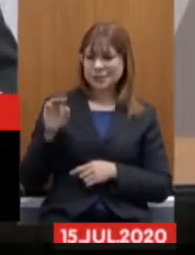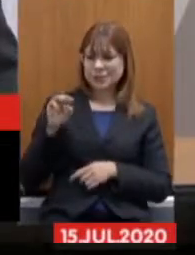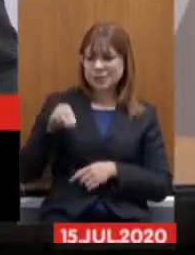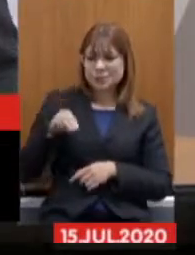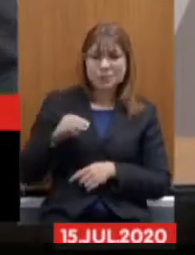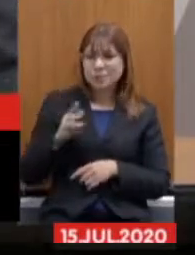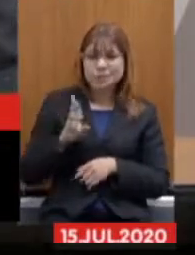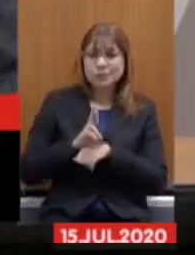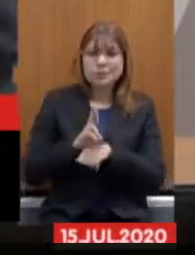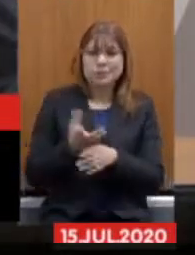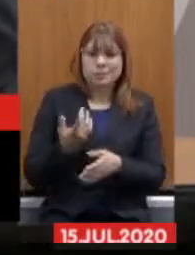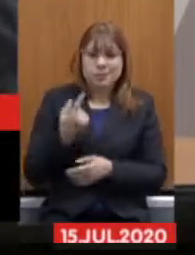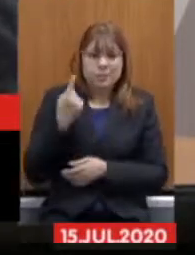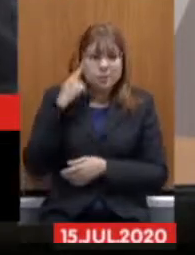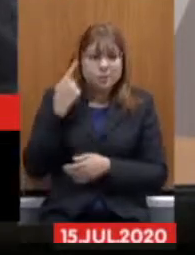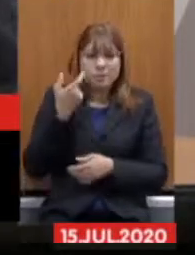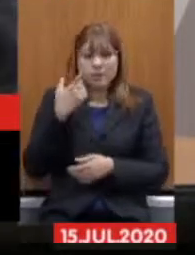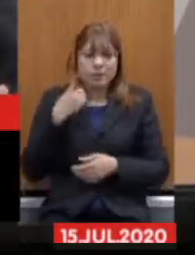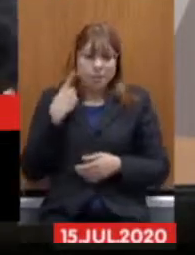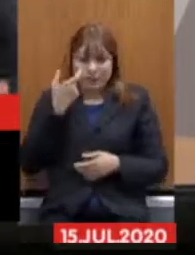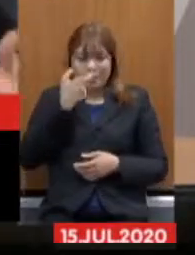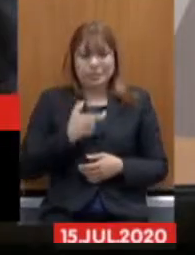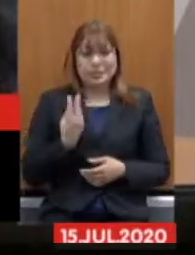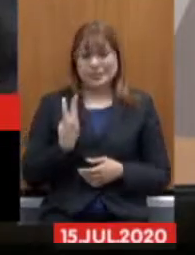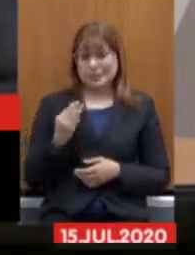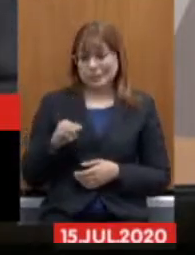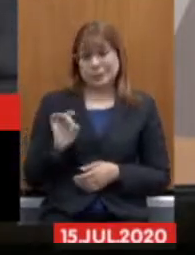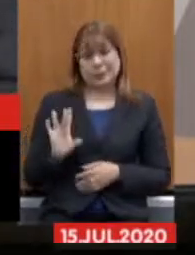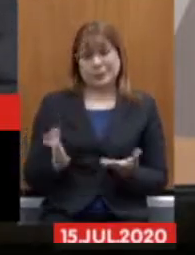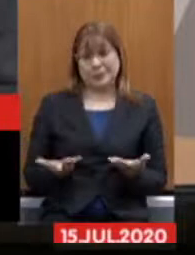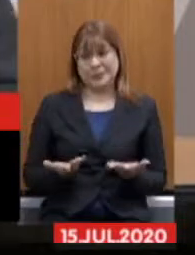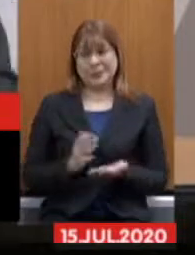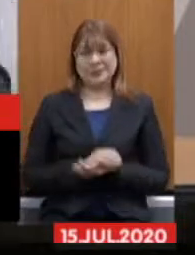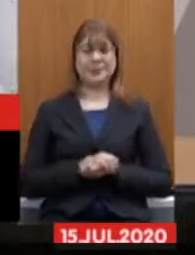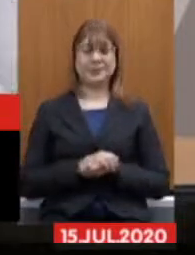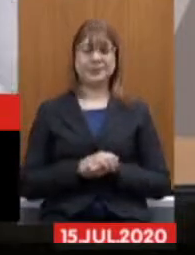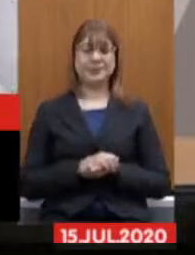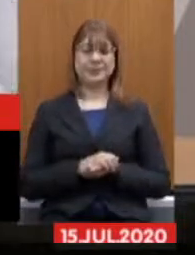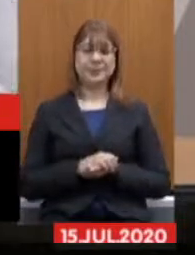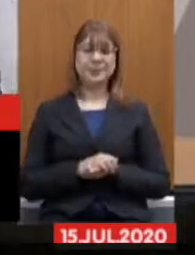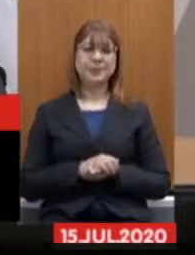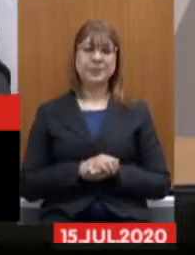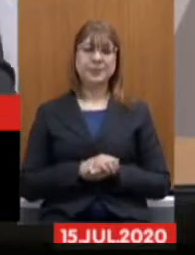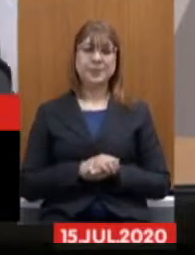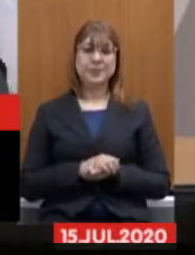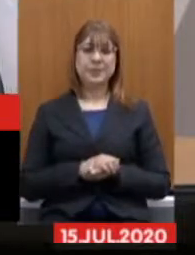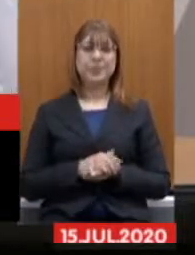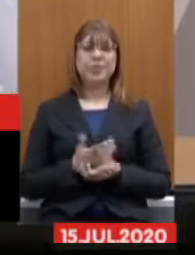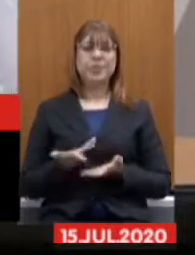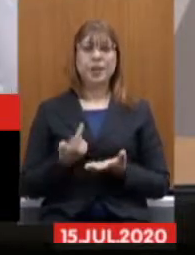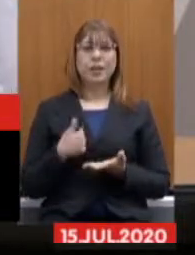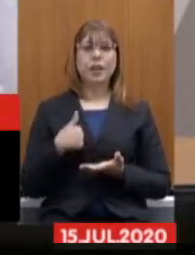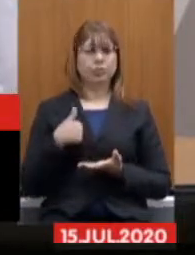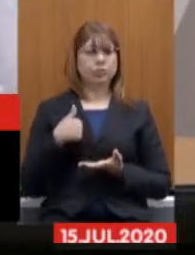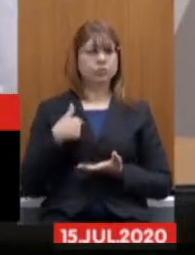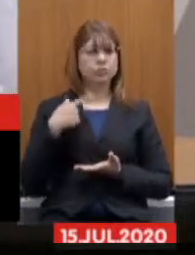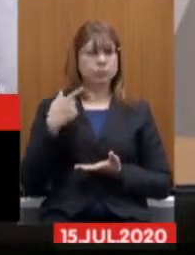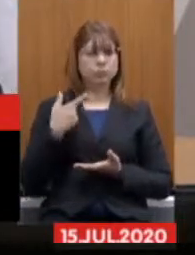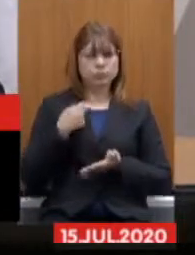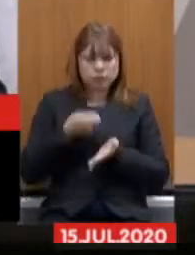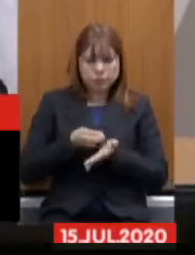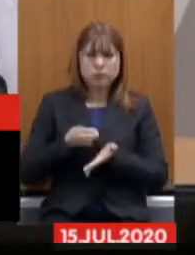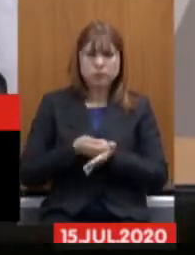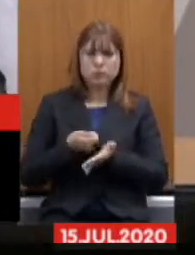substitui a participação popular imagina o deputado tem apenas 3 minutos o presente o me sinto no dever